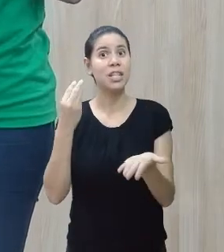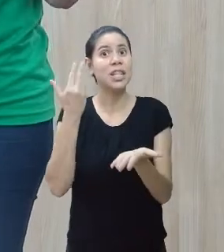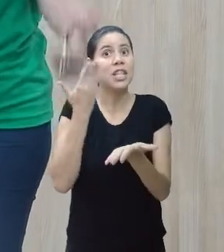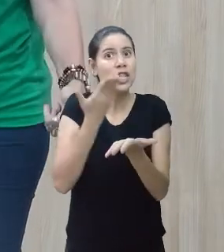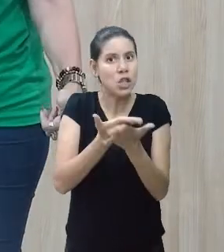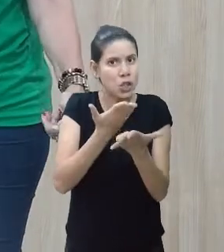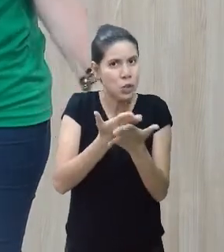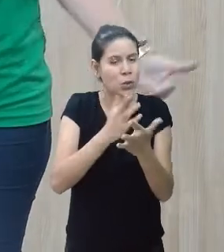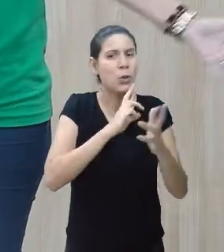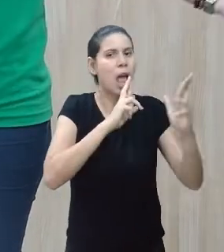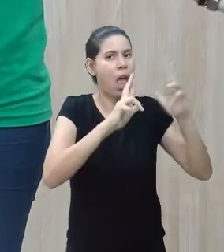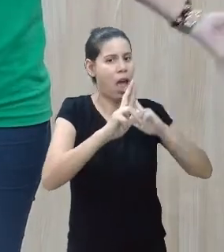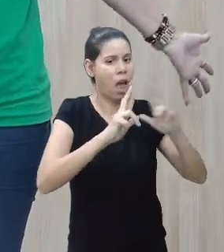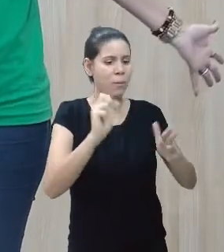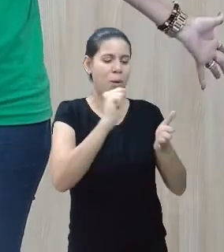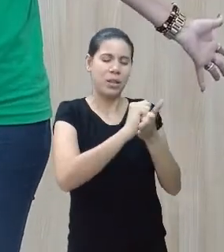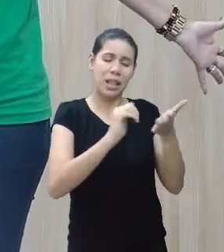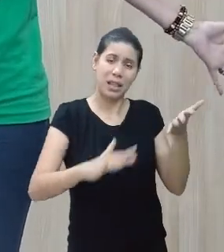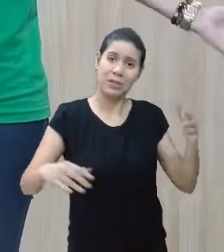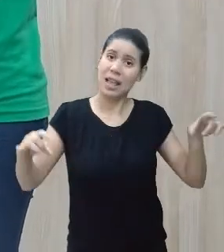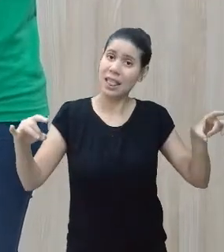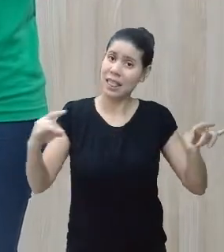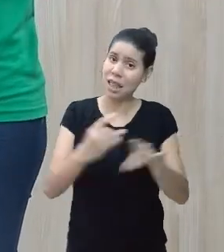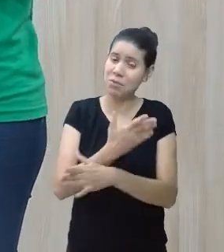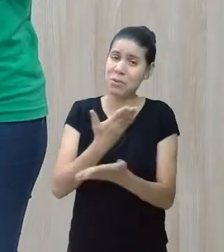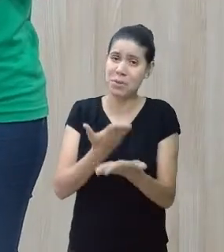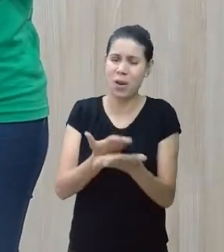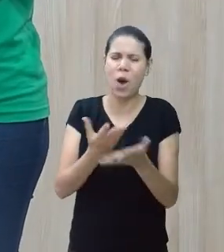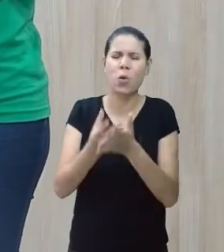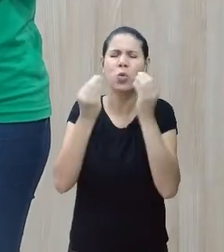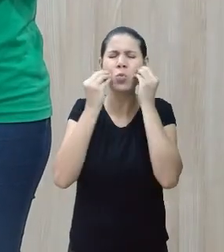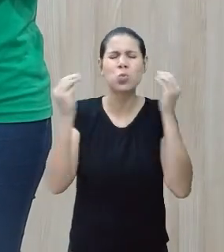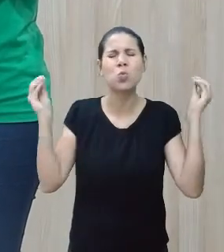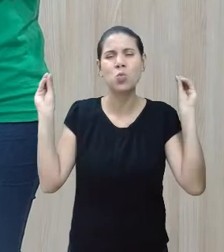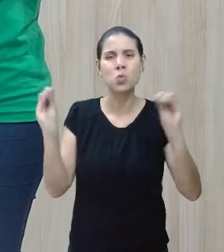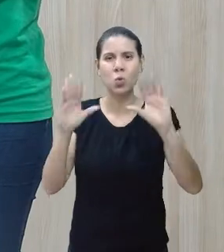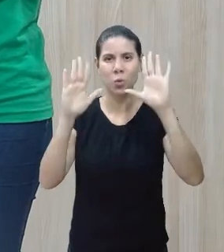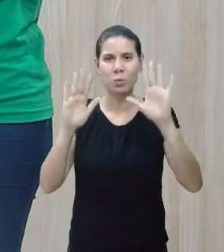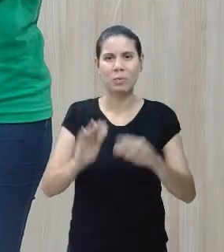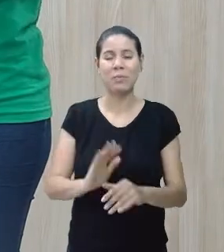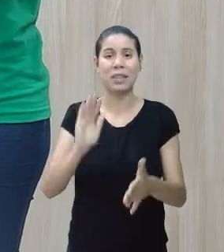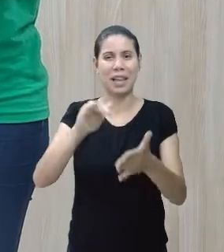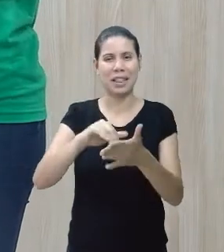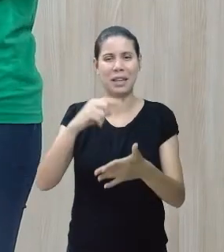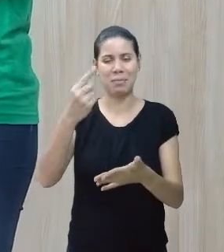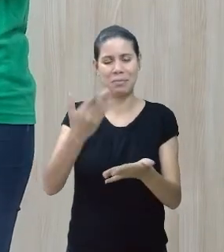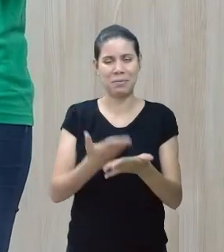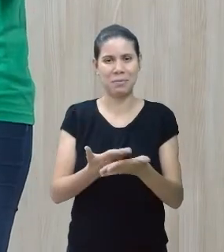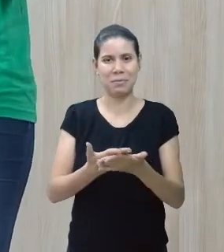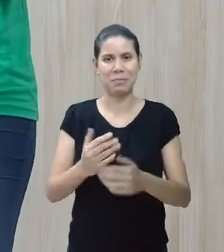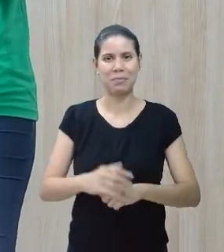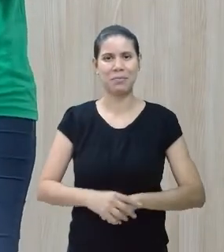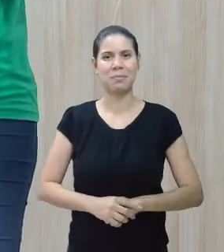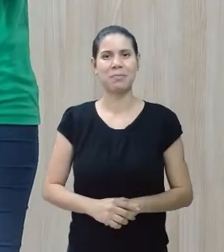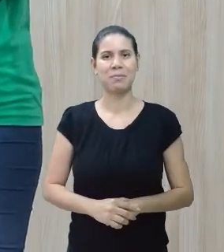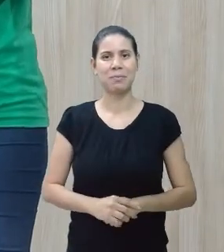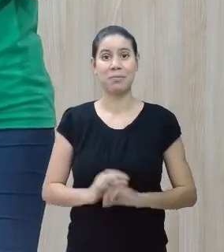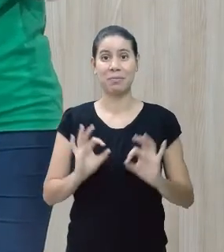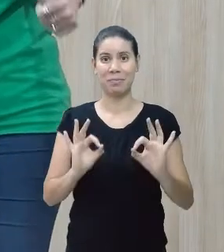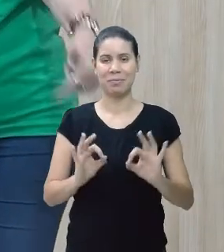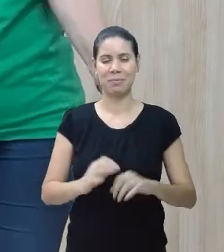as atividades e terminou a nossa aula. Um beijo no coração e até a próxima, certo?